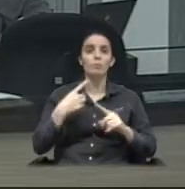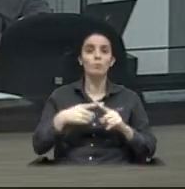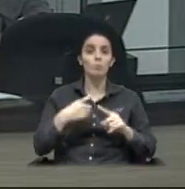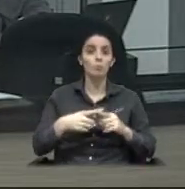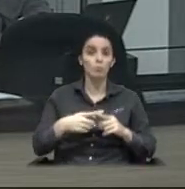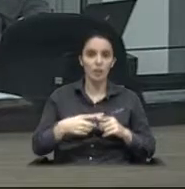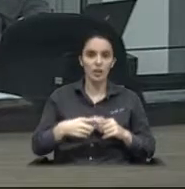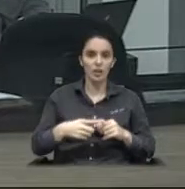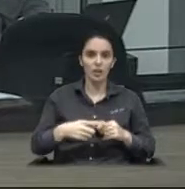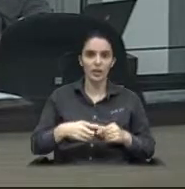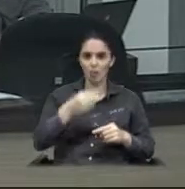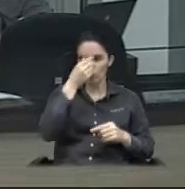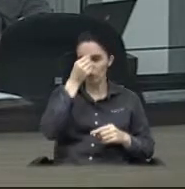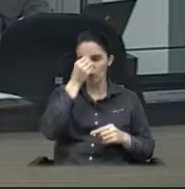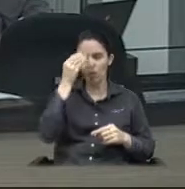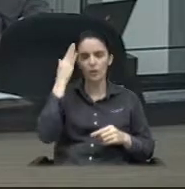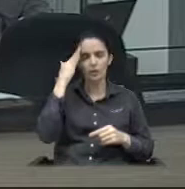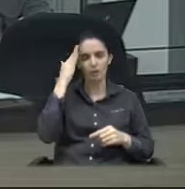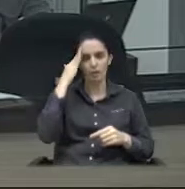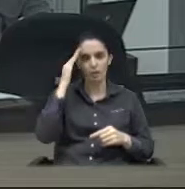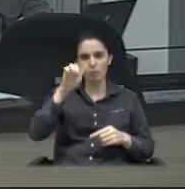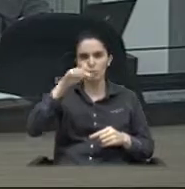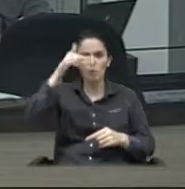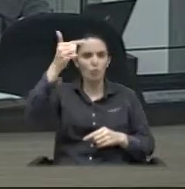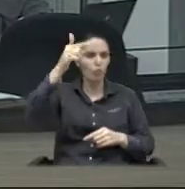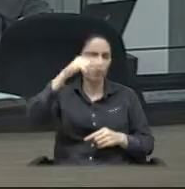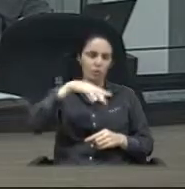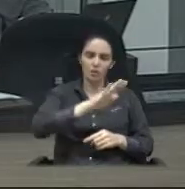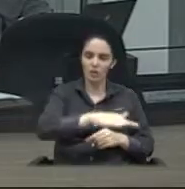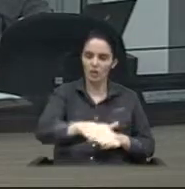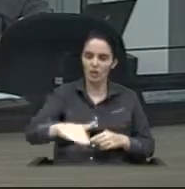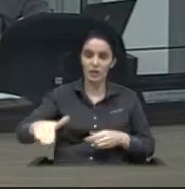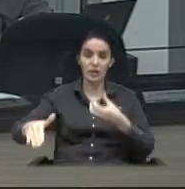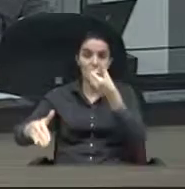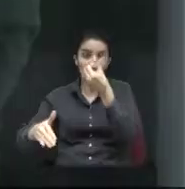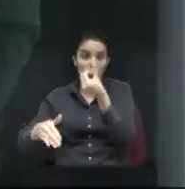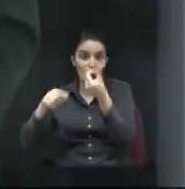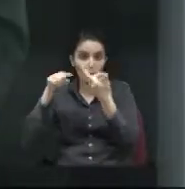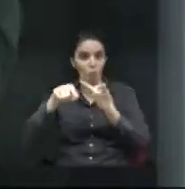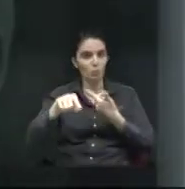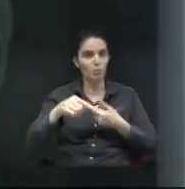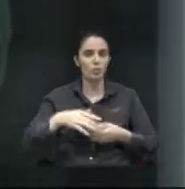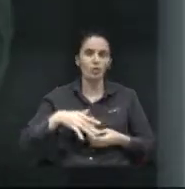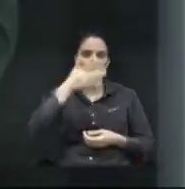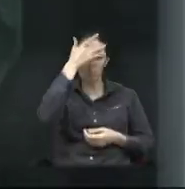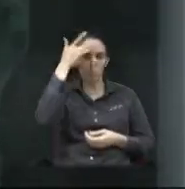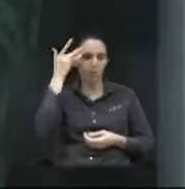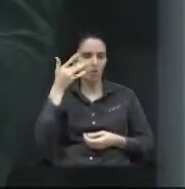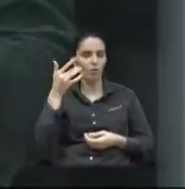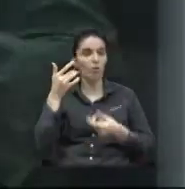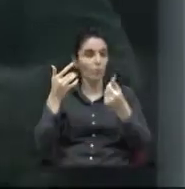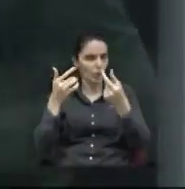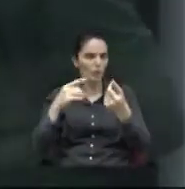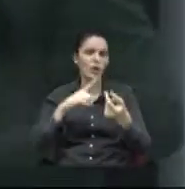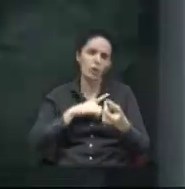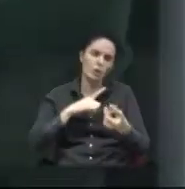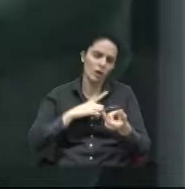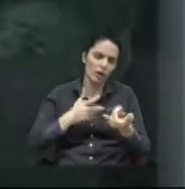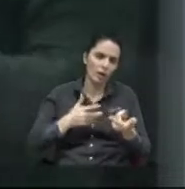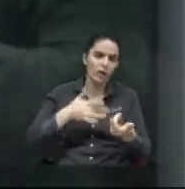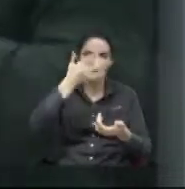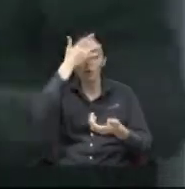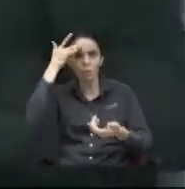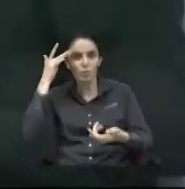6.000 crianças que ele fez cirurgia na nossa cidade. Gente que tinha dinheiro, gente que não tinha dinheiro, de toda forma, de